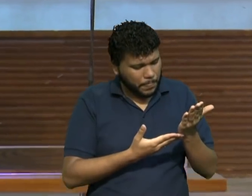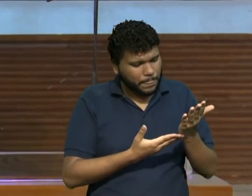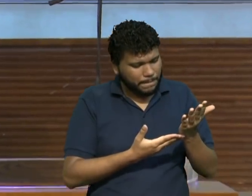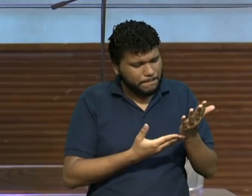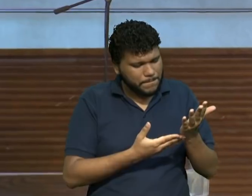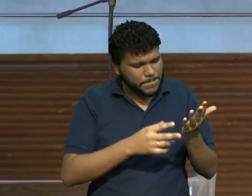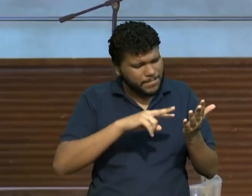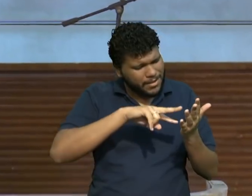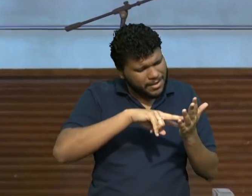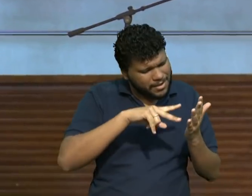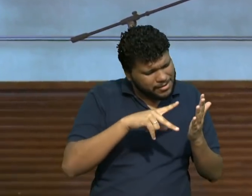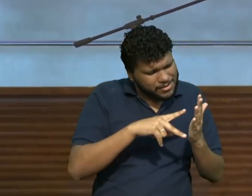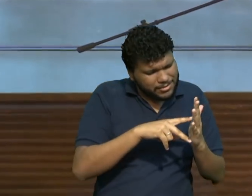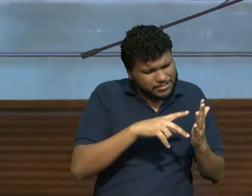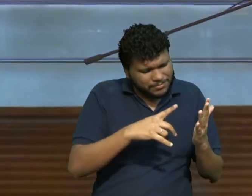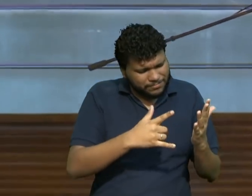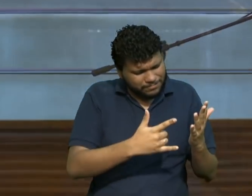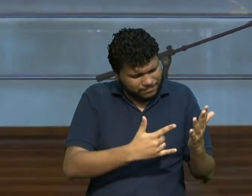E aí